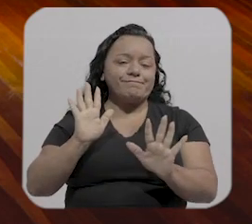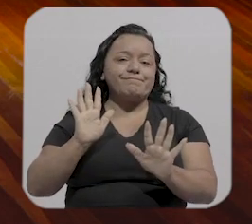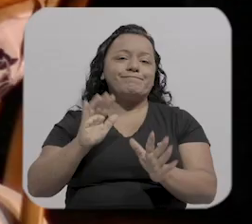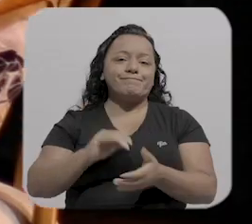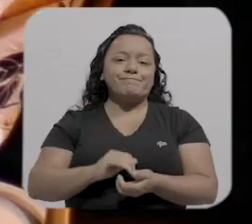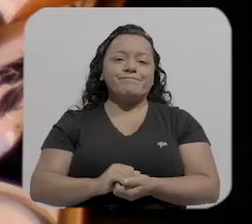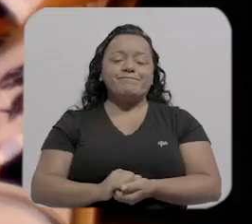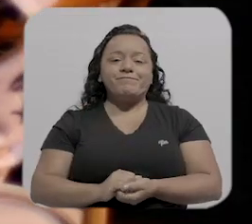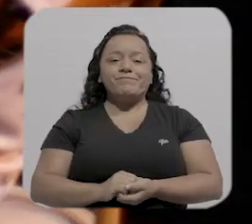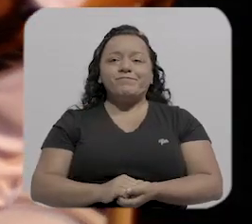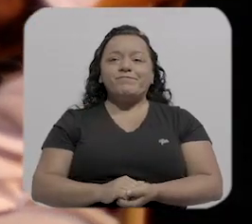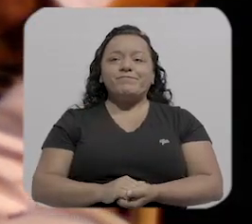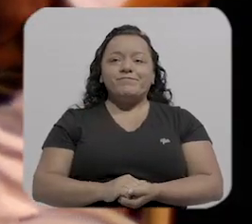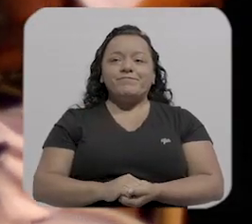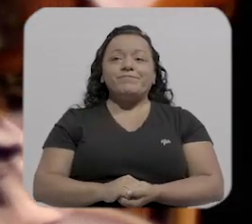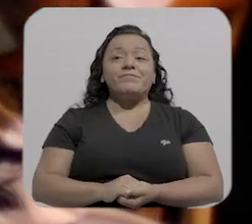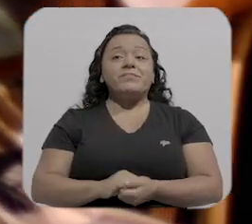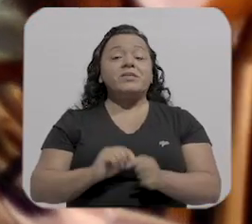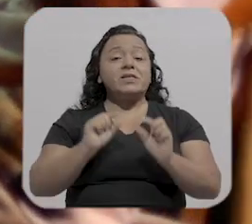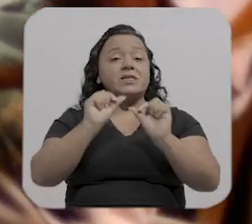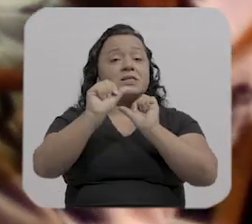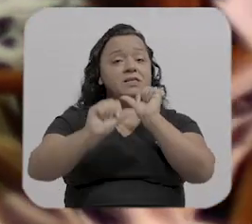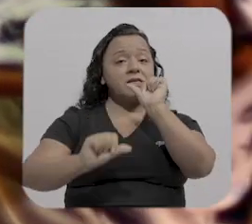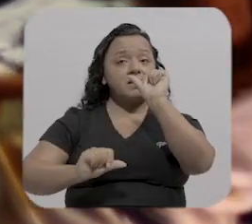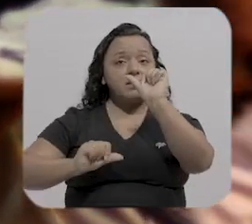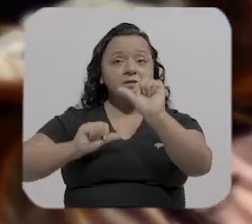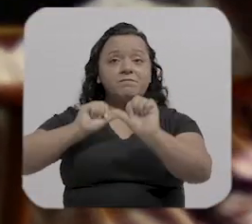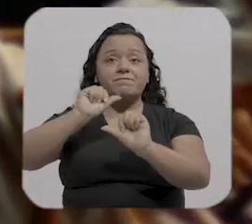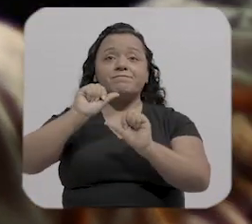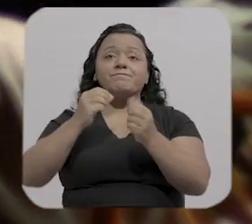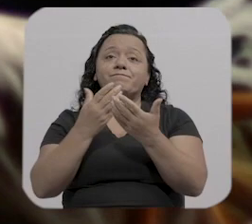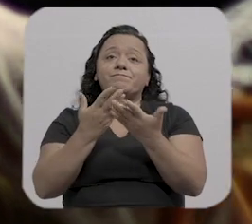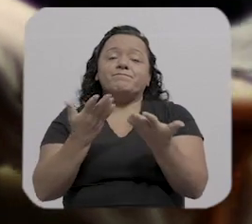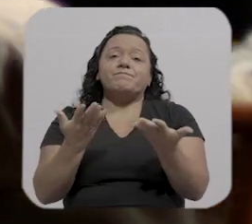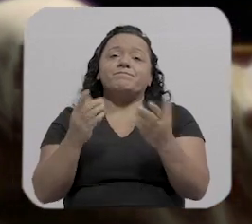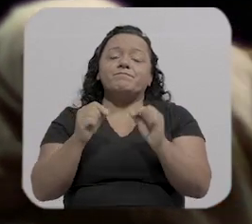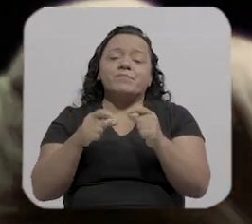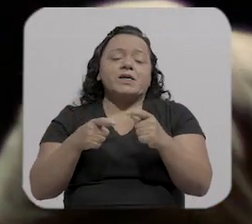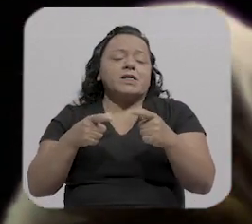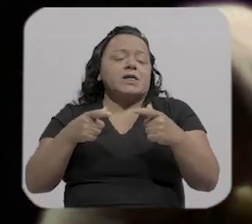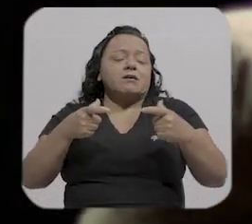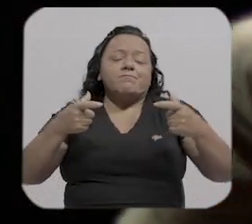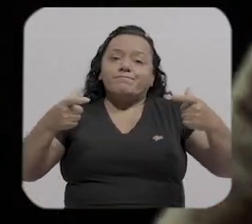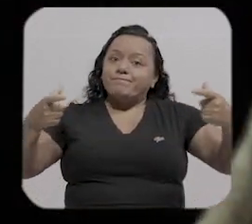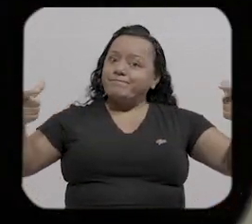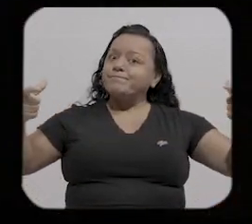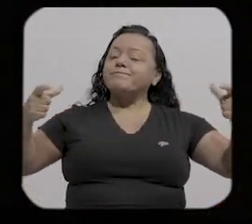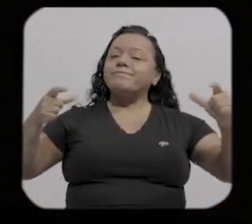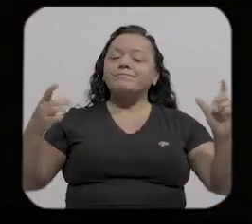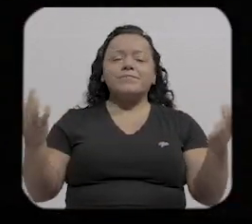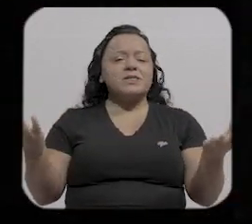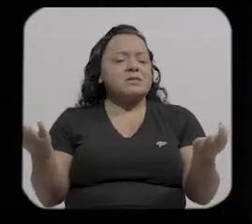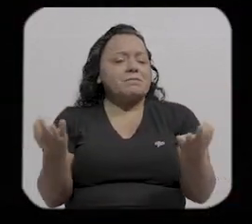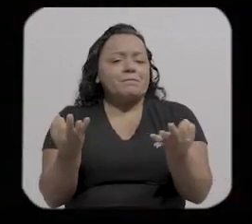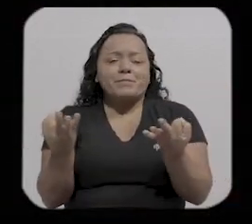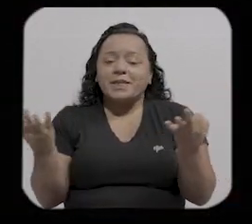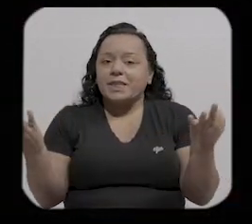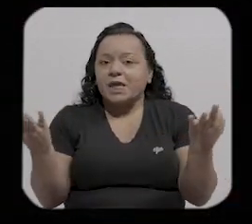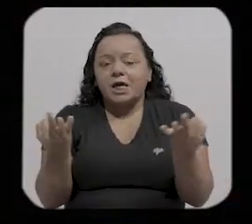aquilo para eles. E aquilo se transforma, tem uma grandeza... Uma